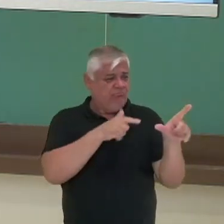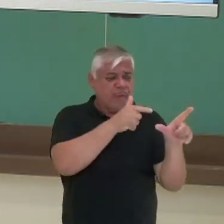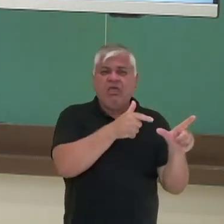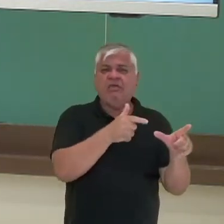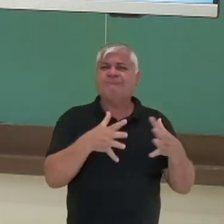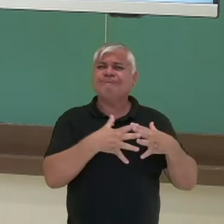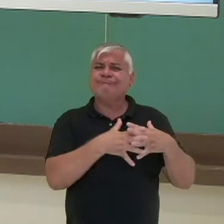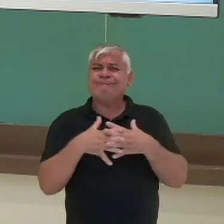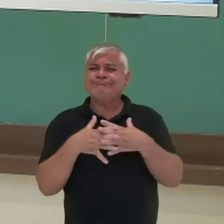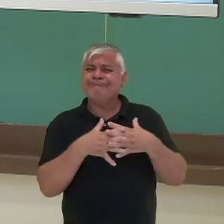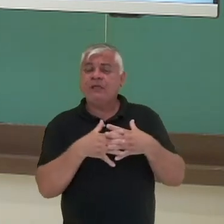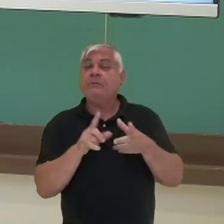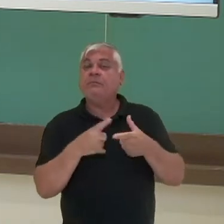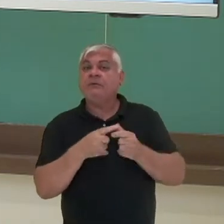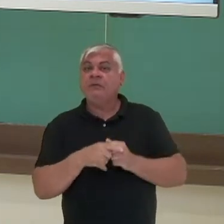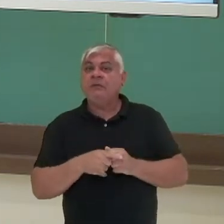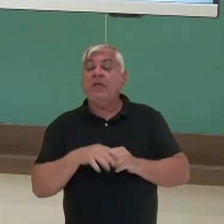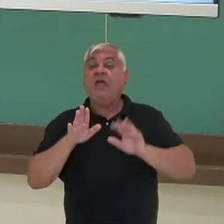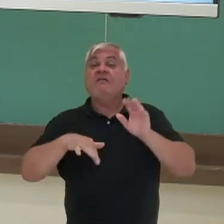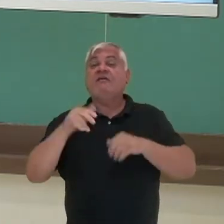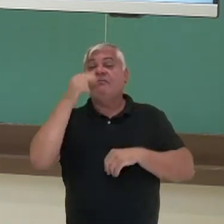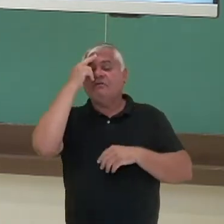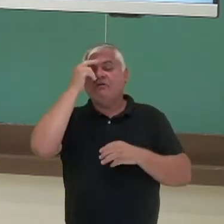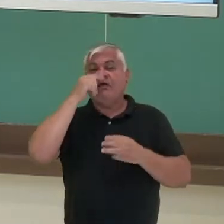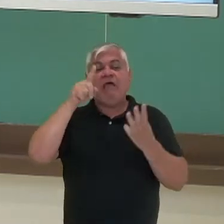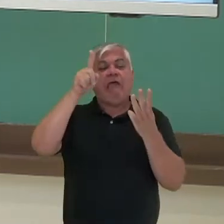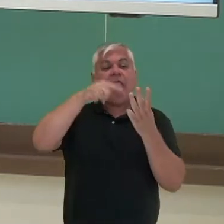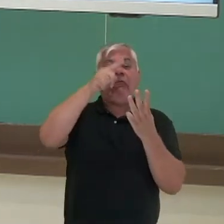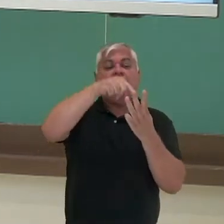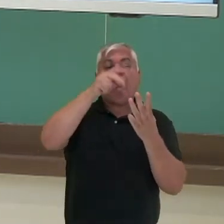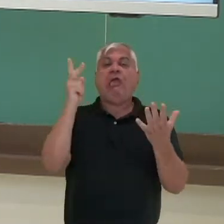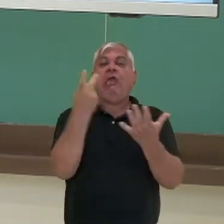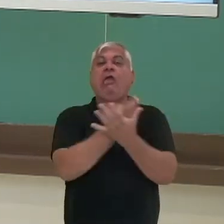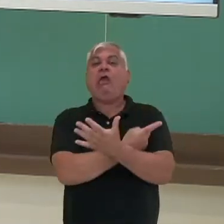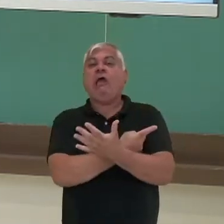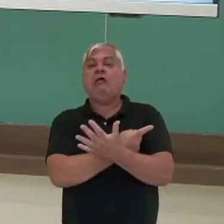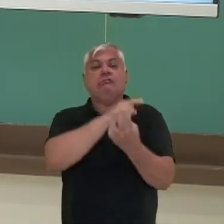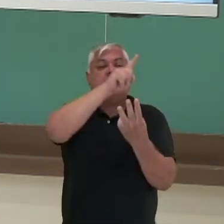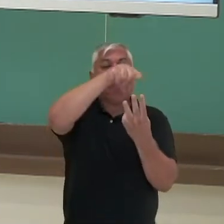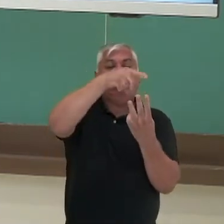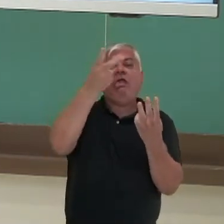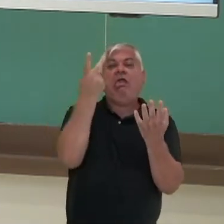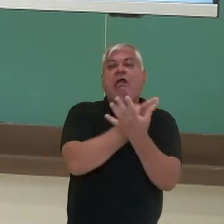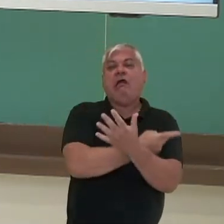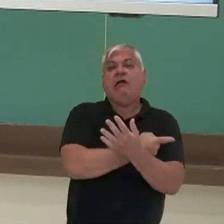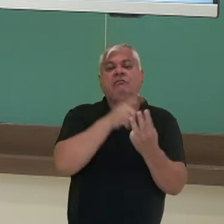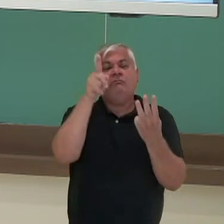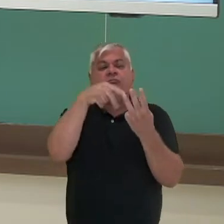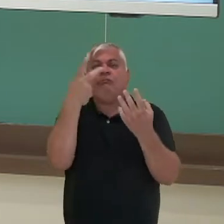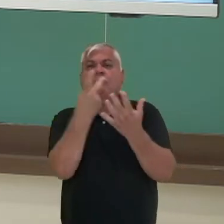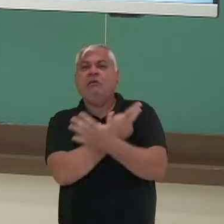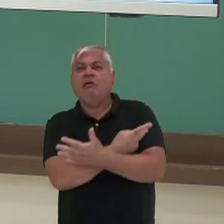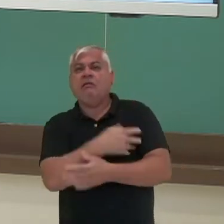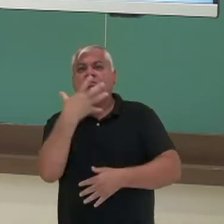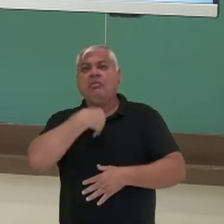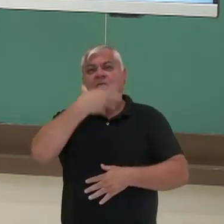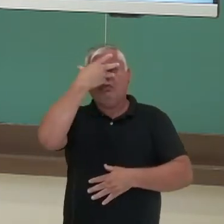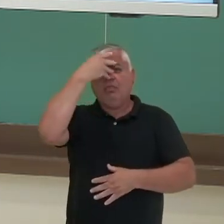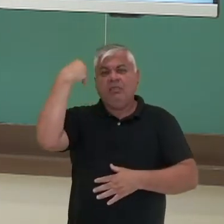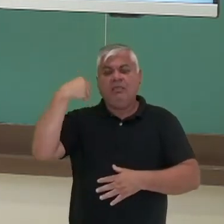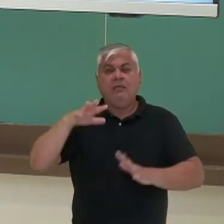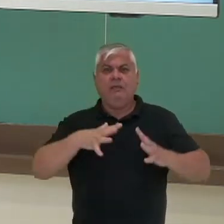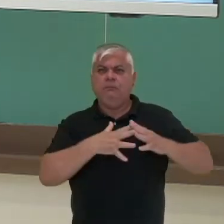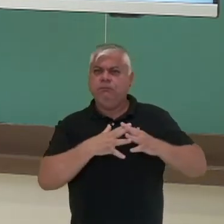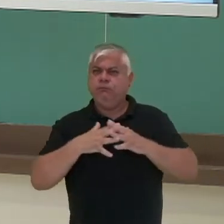Tem pessoas que colocam acento onde não tem pessoas que esquecem onde deveria ter, né? Então é uma confusão